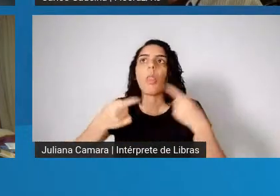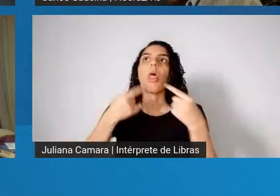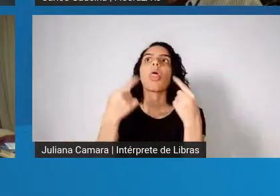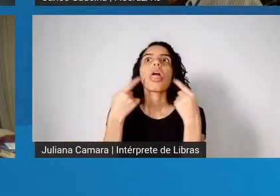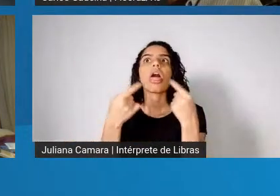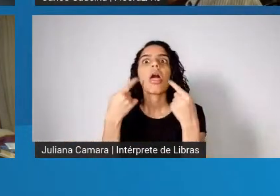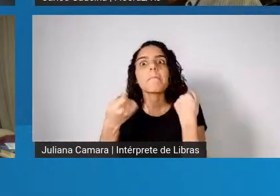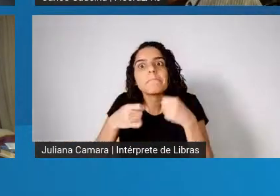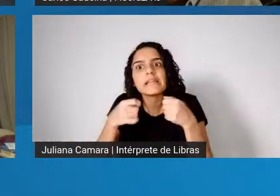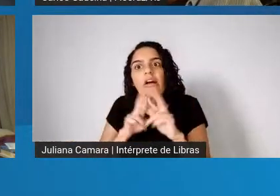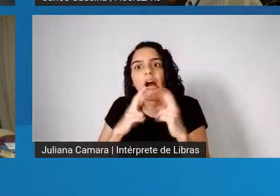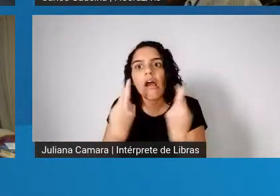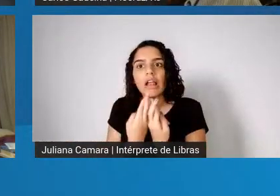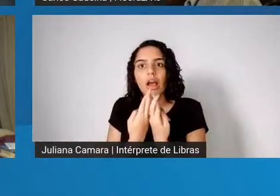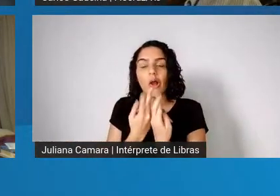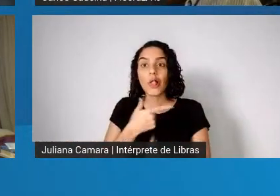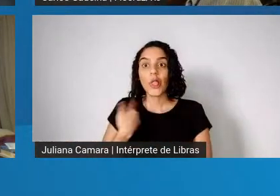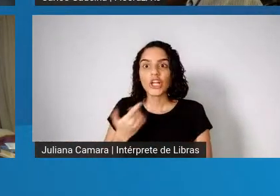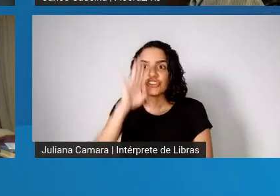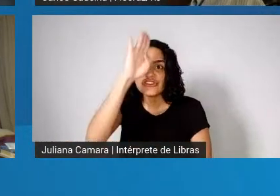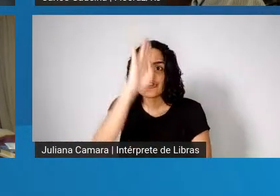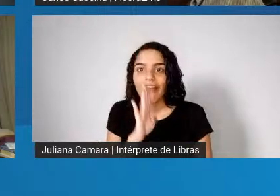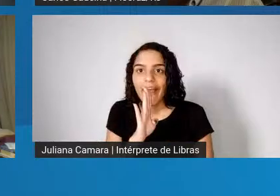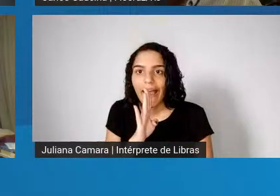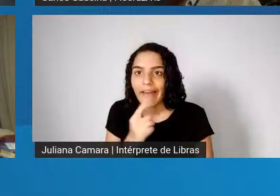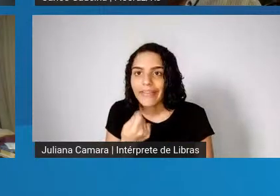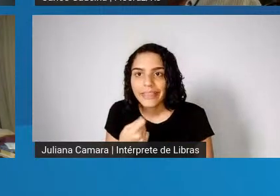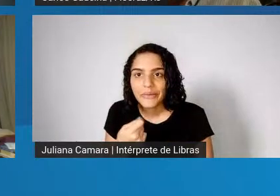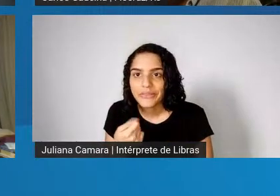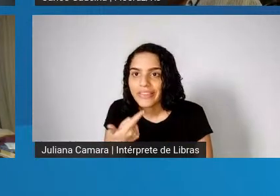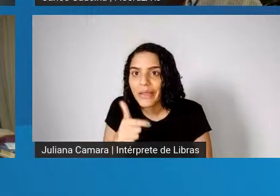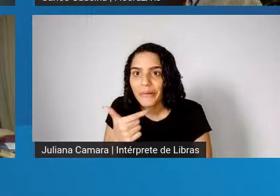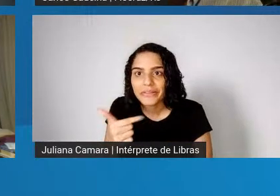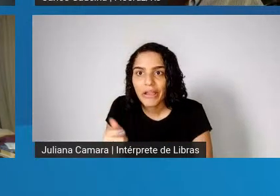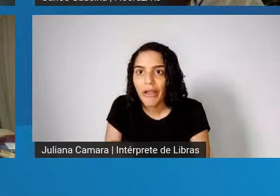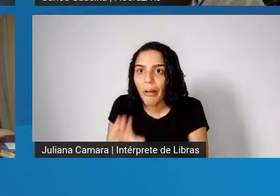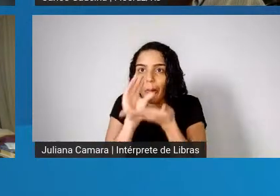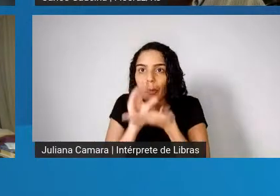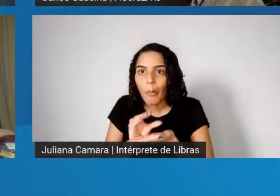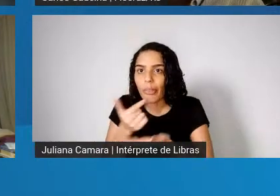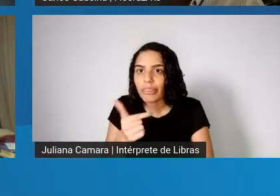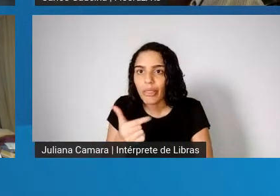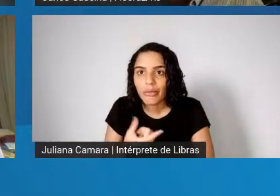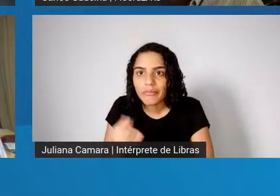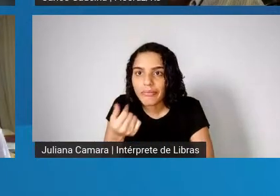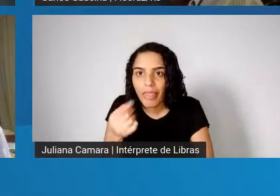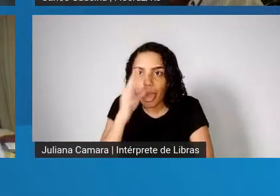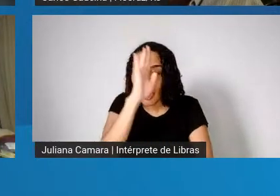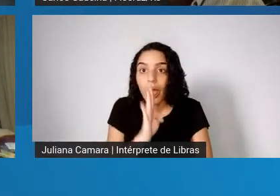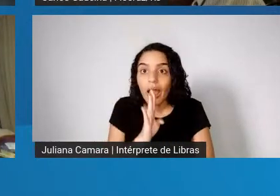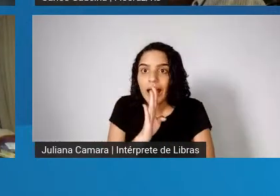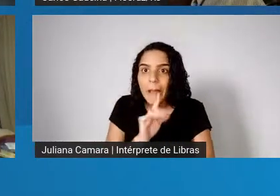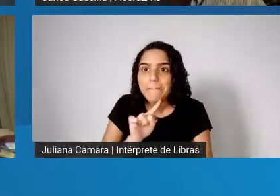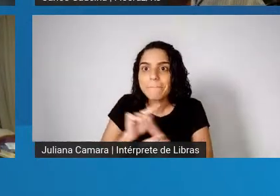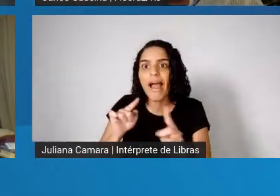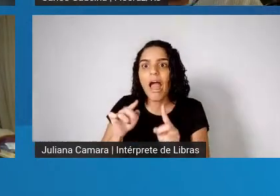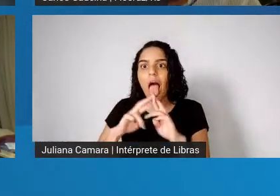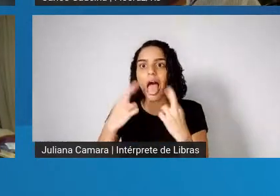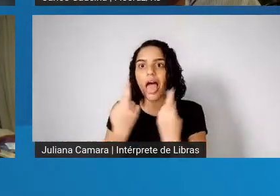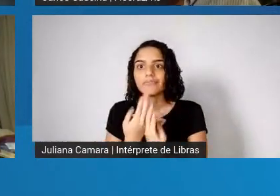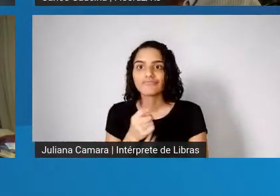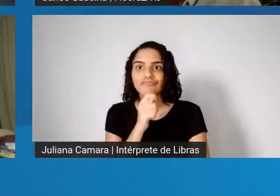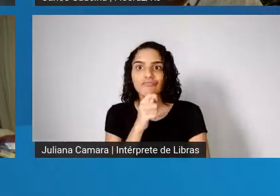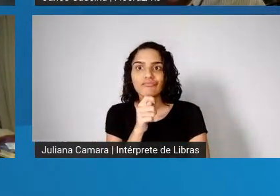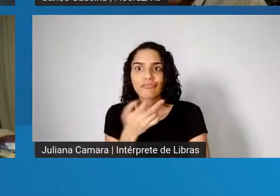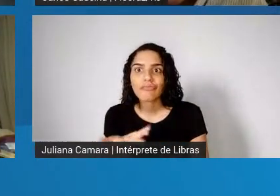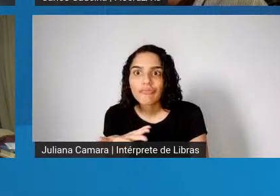bono, não tinha nenhuma, nenhum jeton, mas não tinha reunião. Aí a gente brigava, tivemos